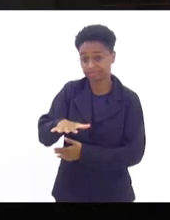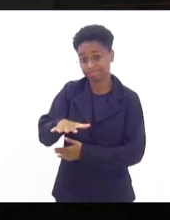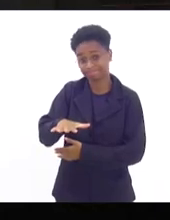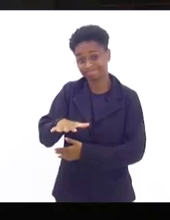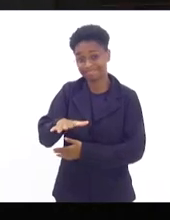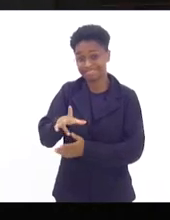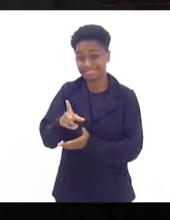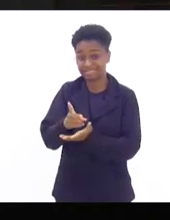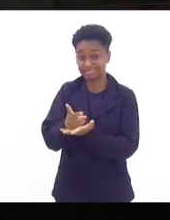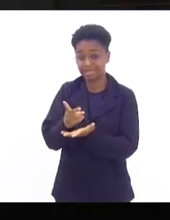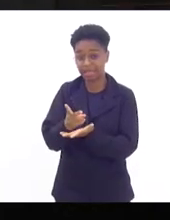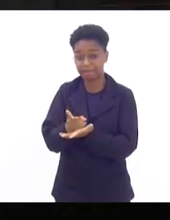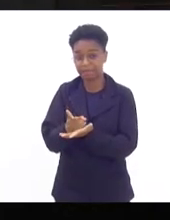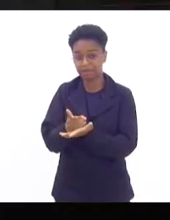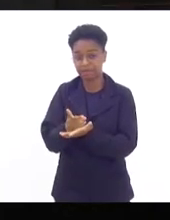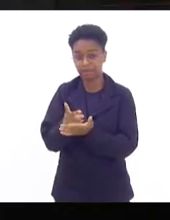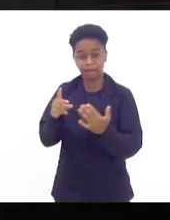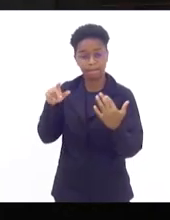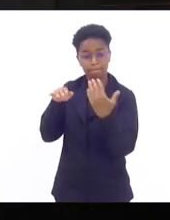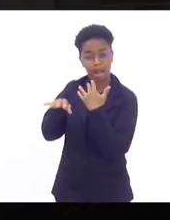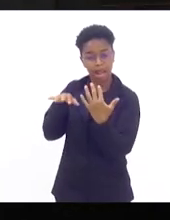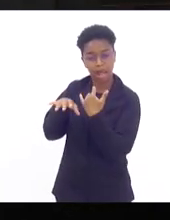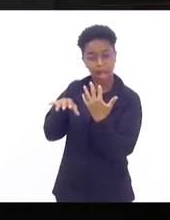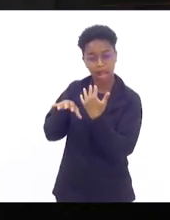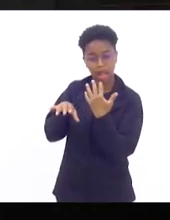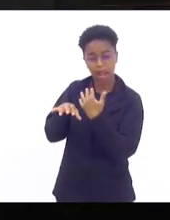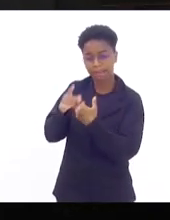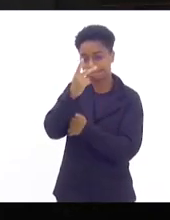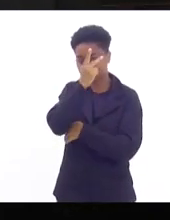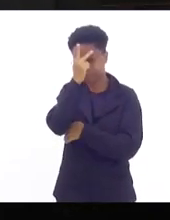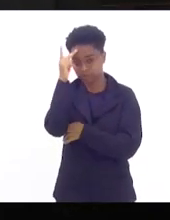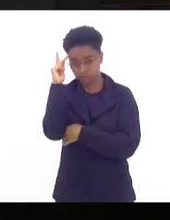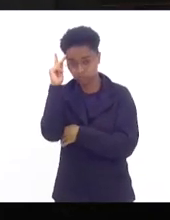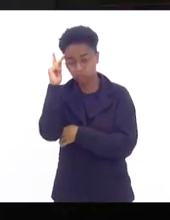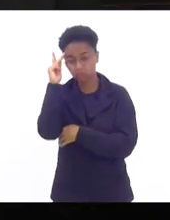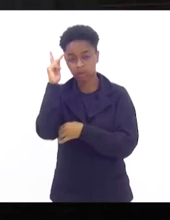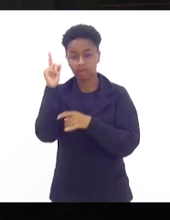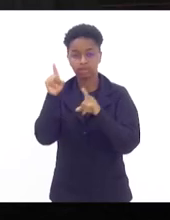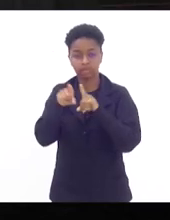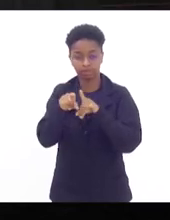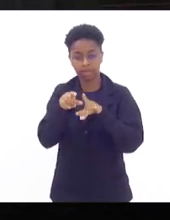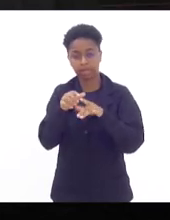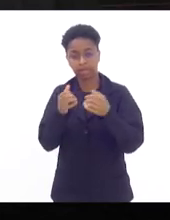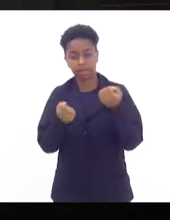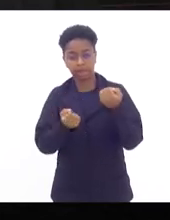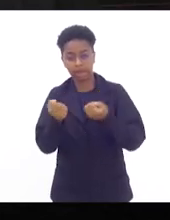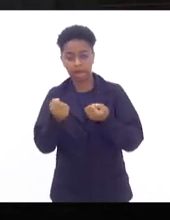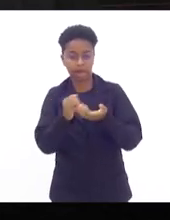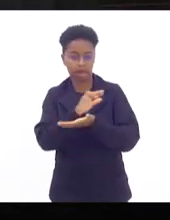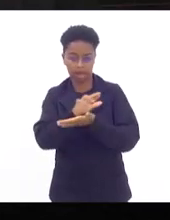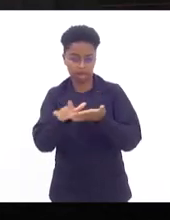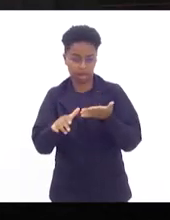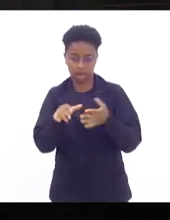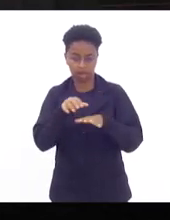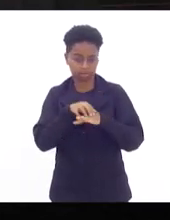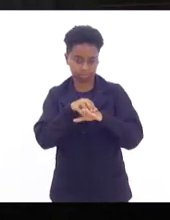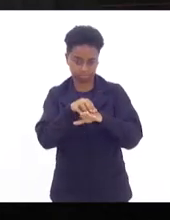sempre muito transitada por pessoas e por veículos.